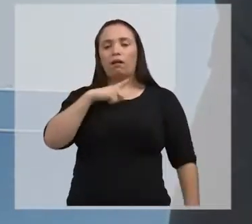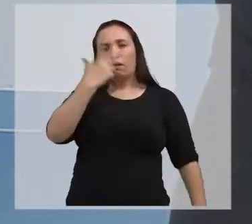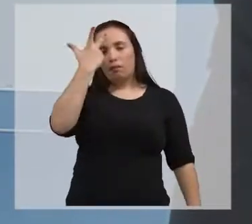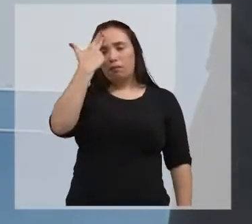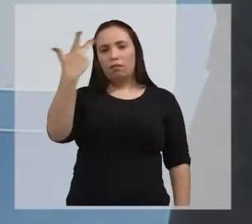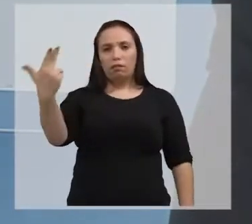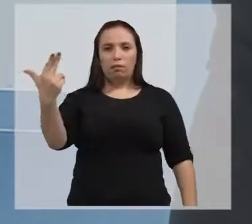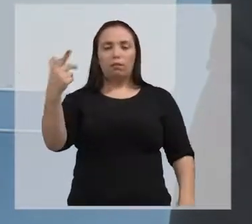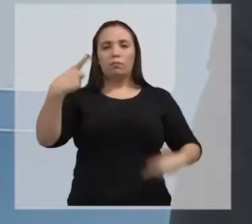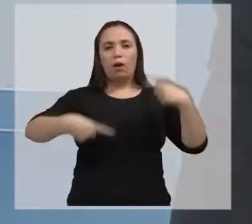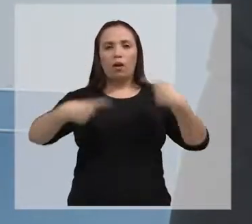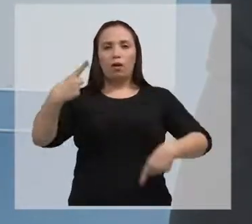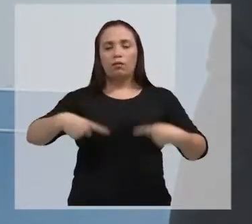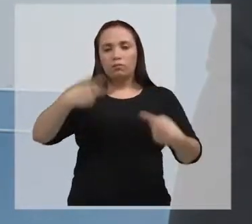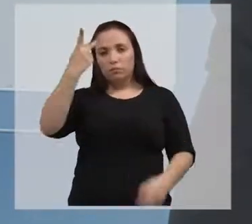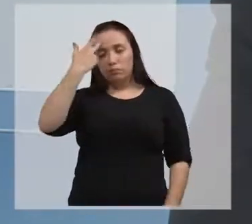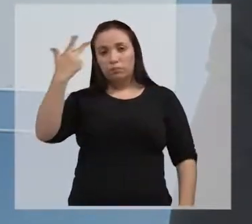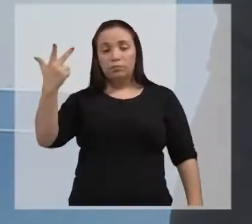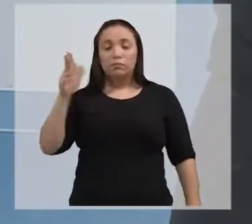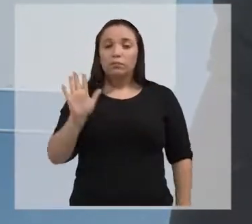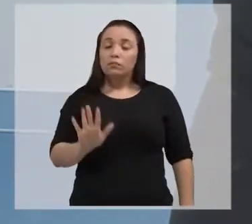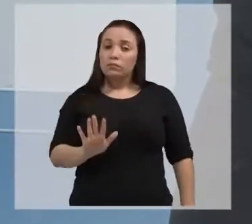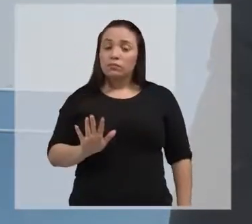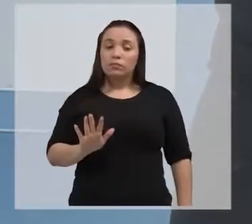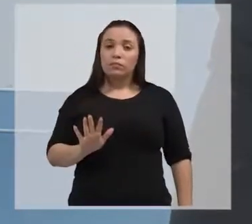depois que essa imagem de país de privilégio foi vendida,